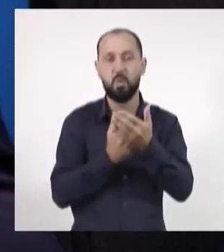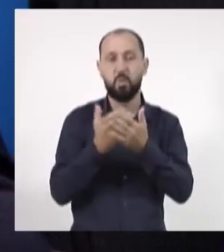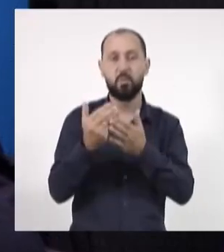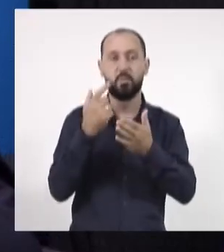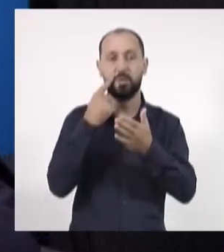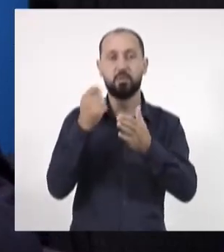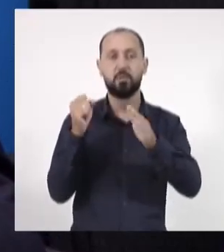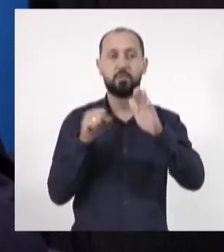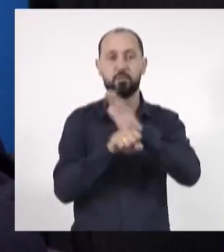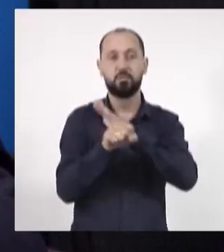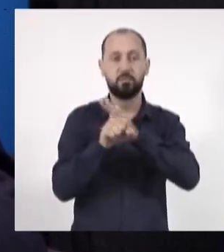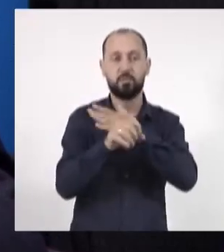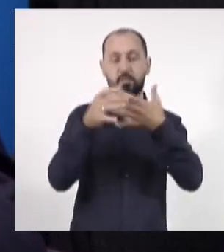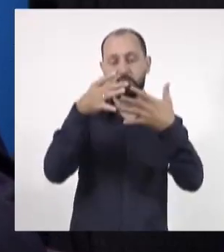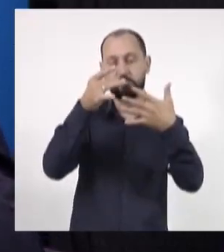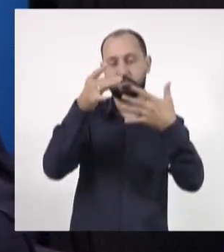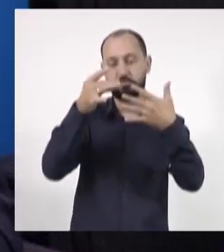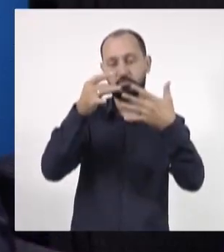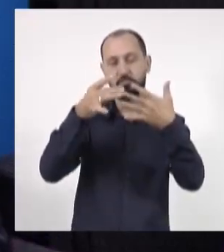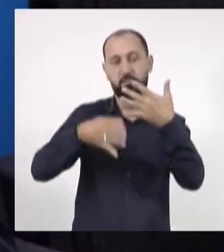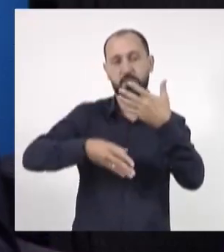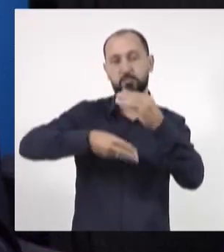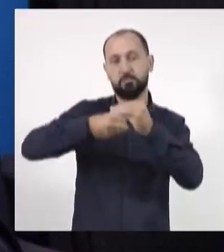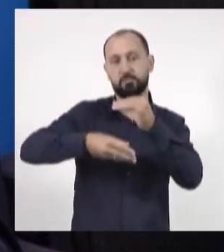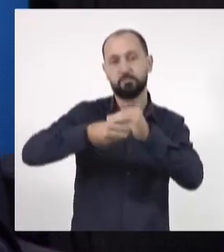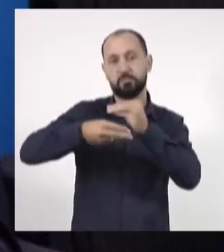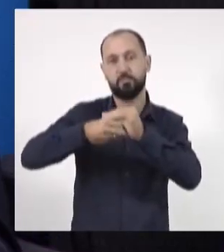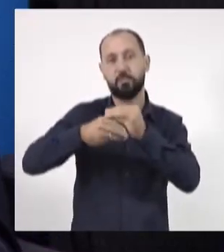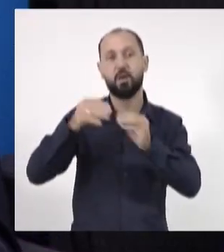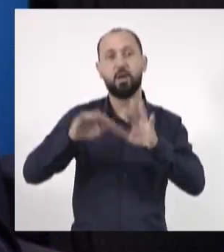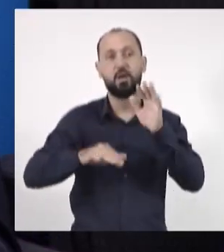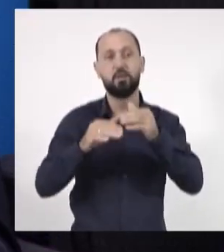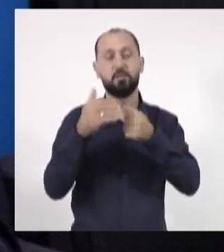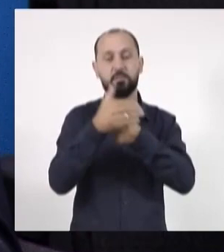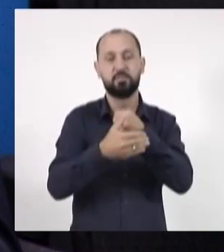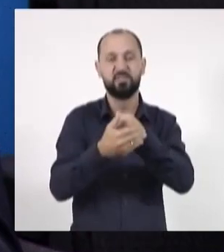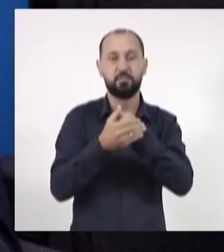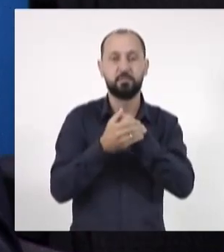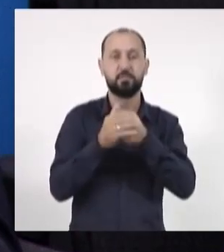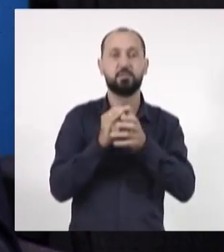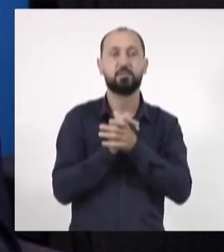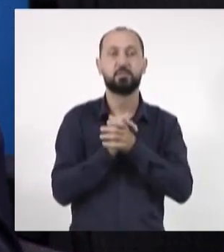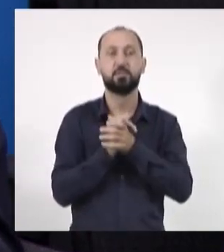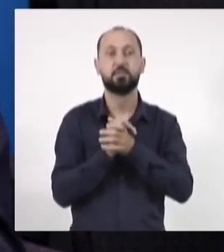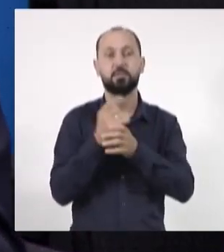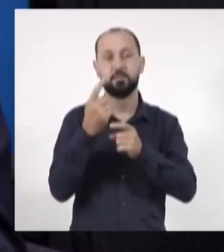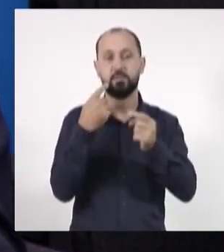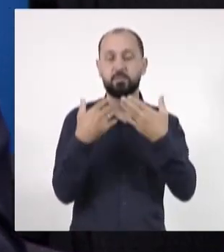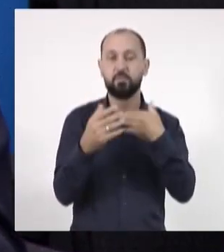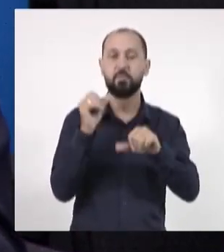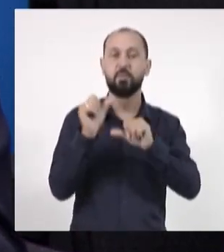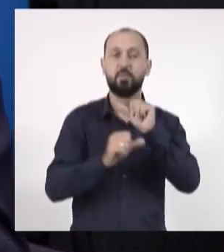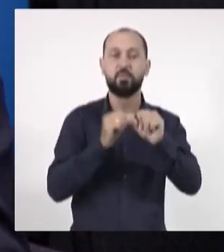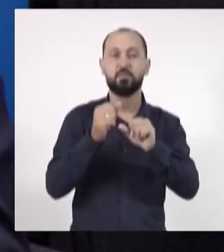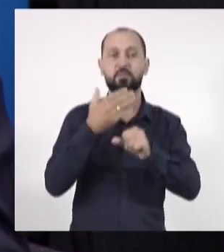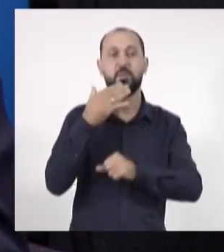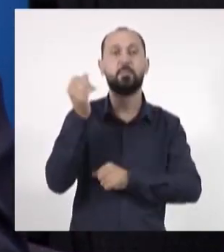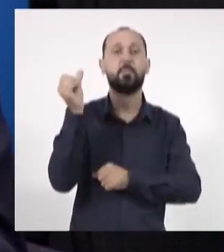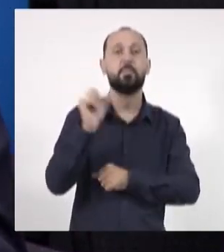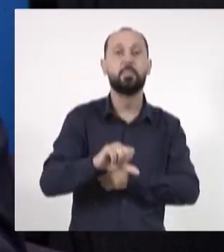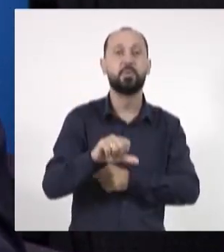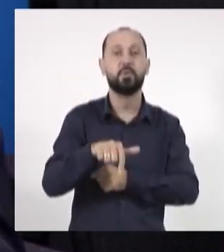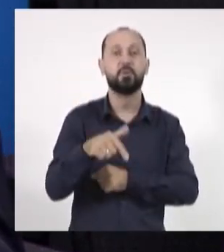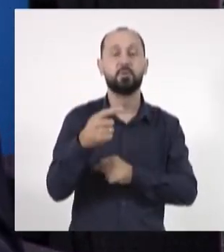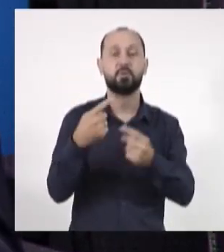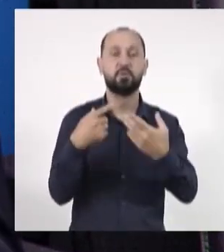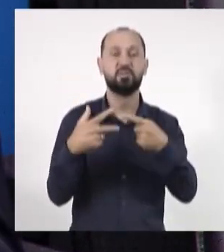botar penduricalhos, no bom sentido de tentar salvaguardas em cada um deles. E aí nós podemos ter uma reforma que talvez seja pior do que